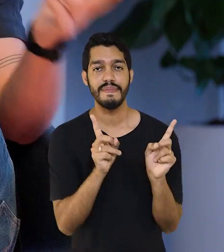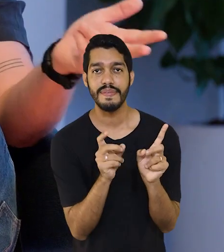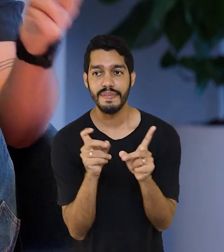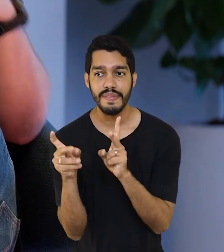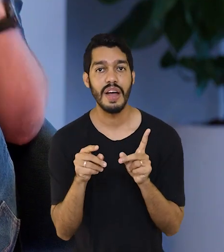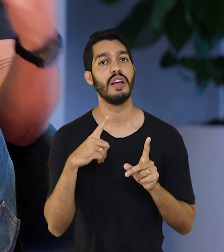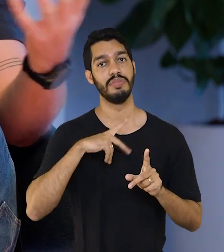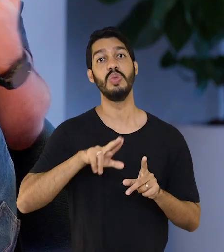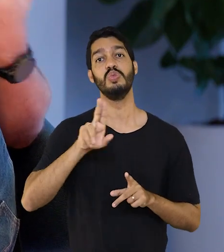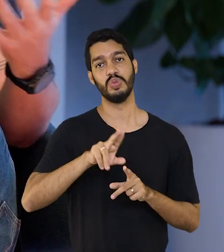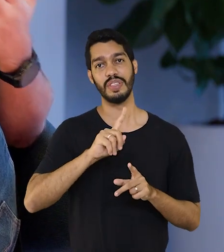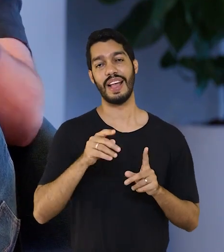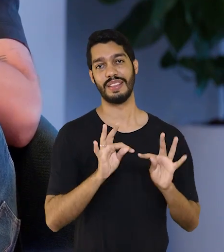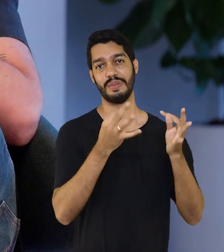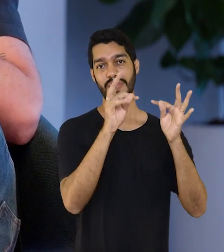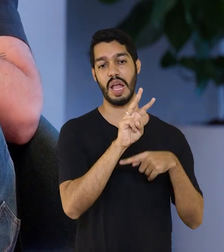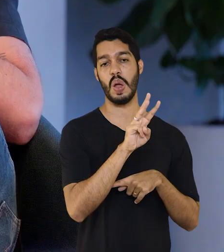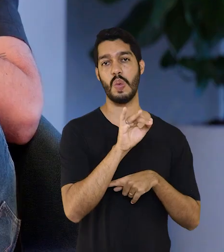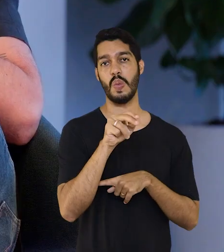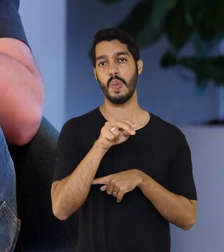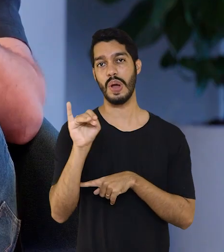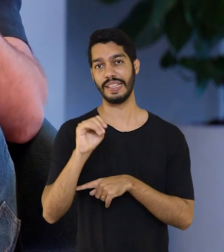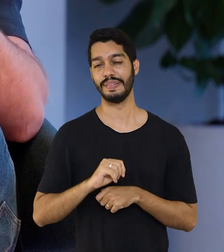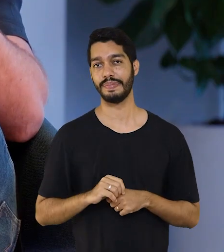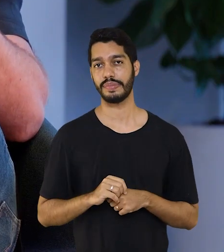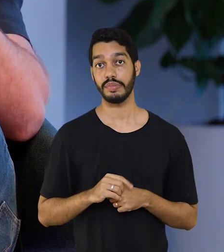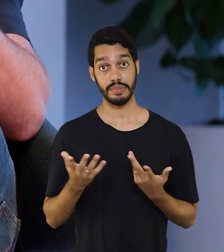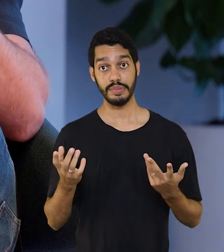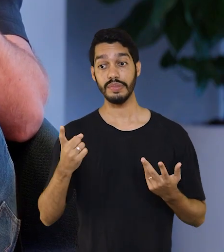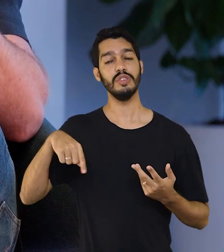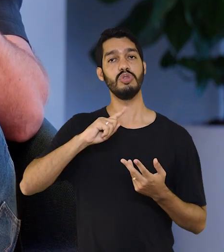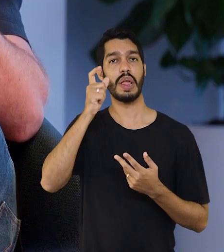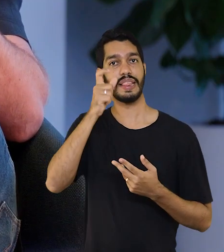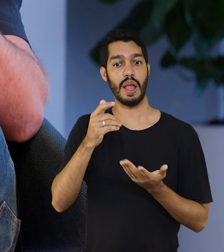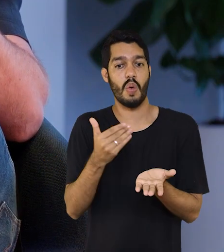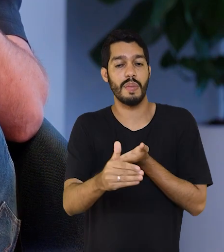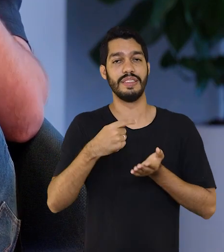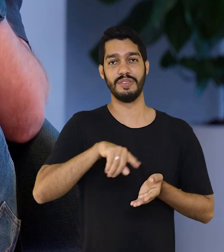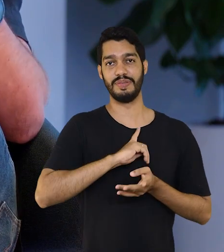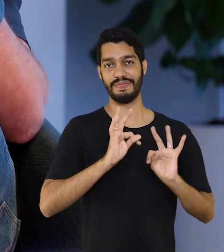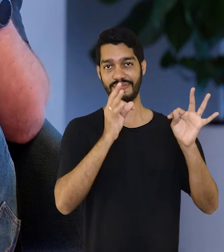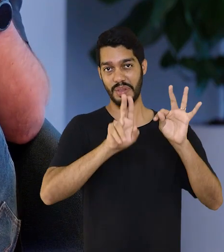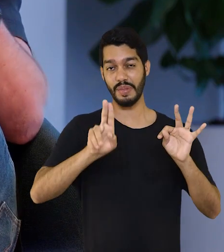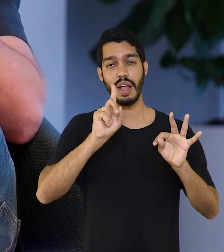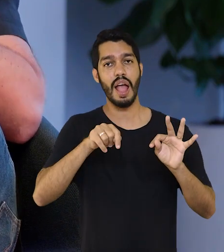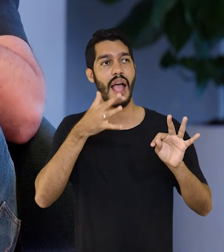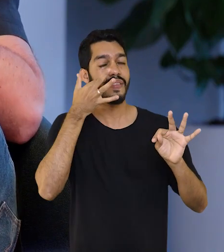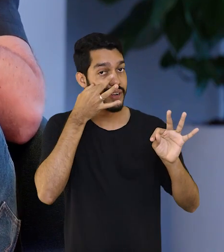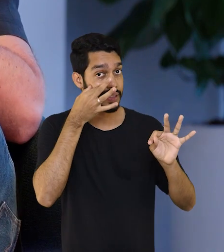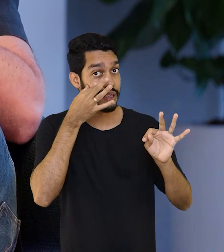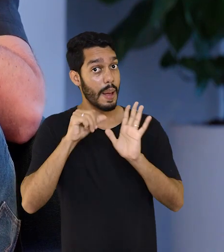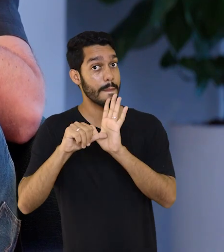a Amazon é cliente. Os marketplaces usam a tecnologia da Winning. Uma das coisas que foi muito impactante para todas as empresas